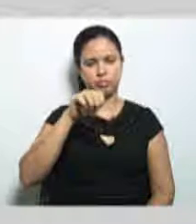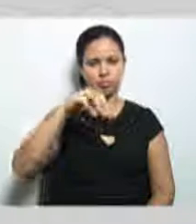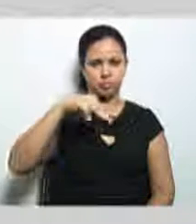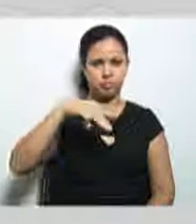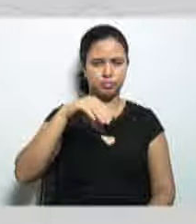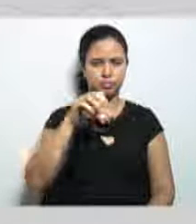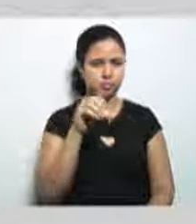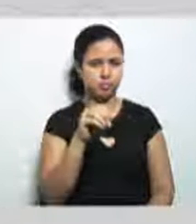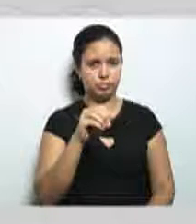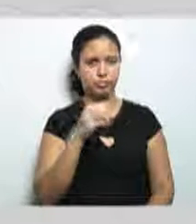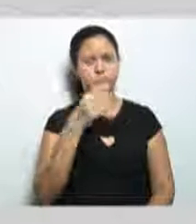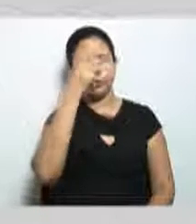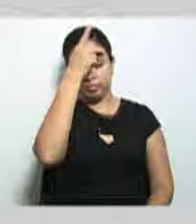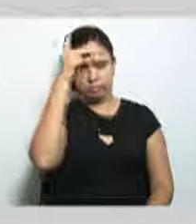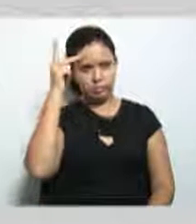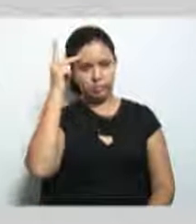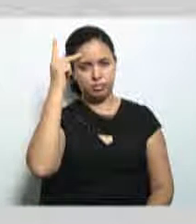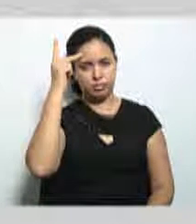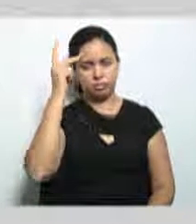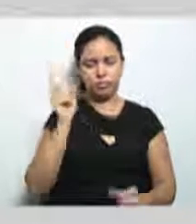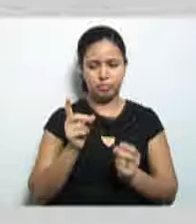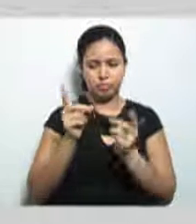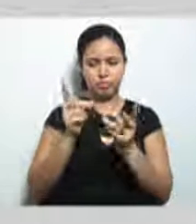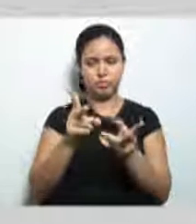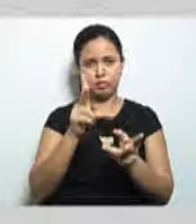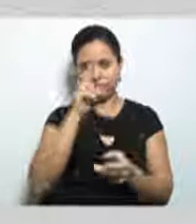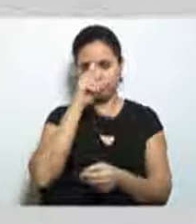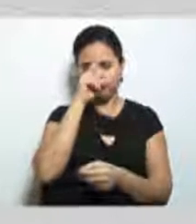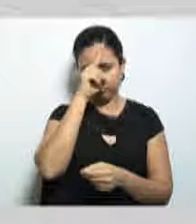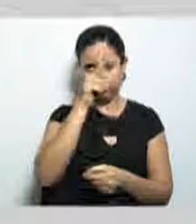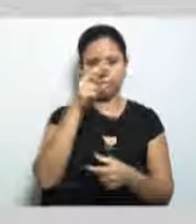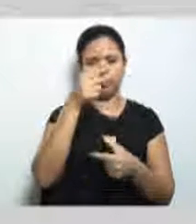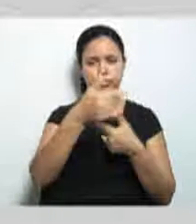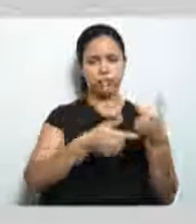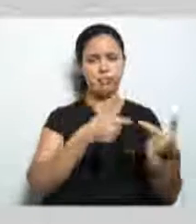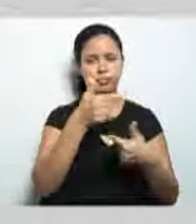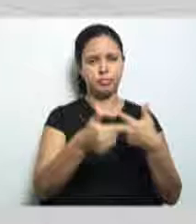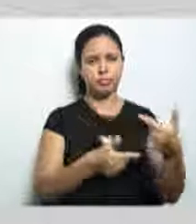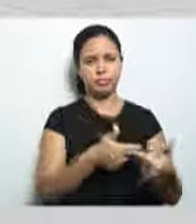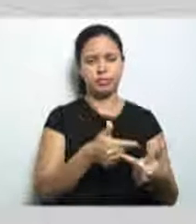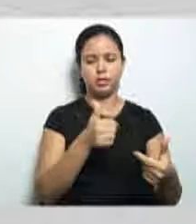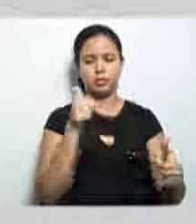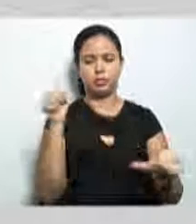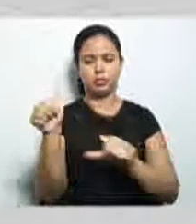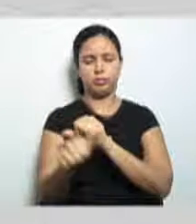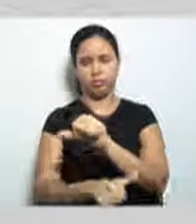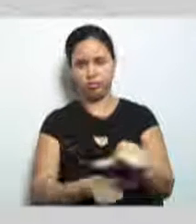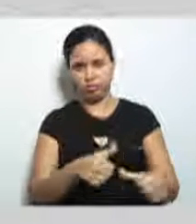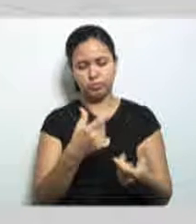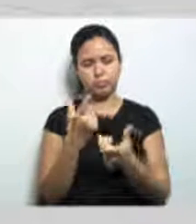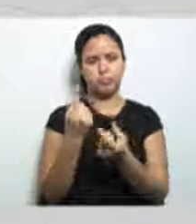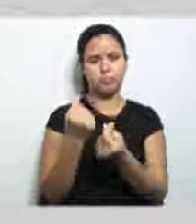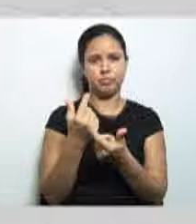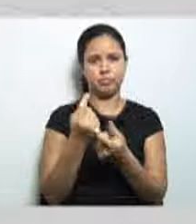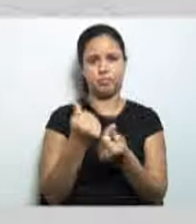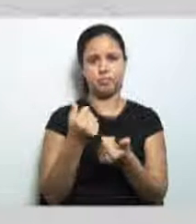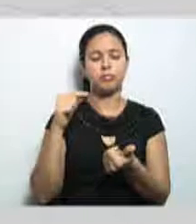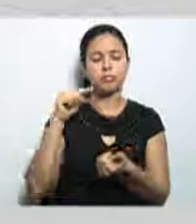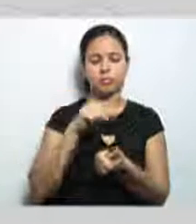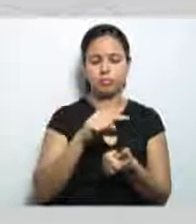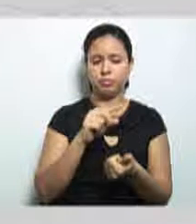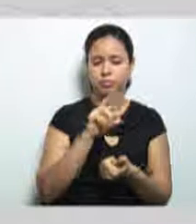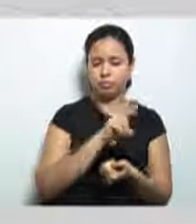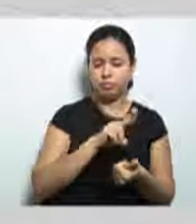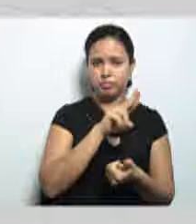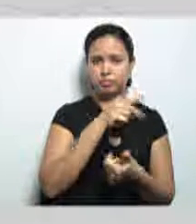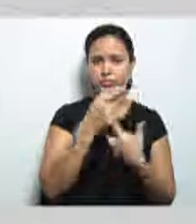trabalho. Ele troca por dinheiro e usa o dinheiro para adquirir os bens que necessita. Ou seja, se eu produzo